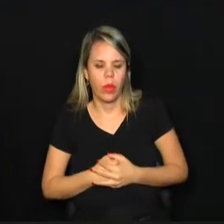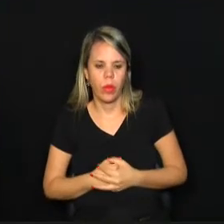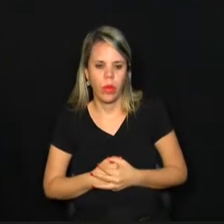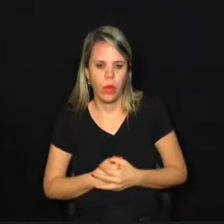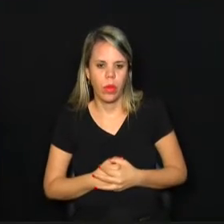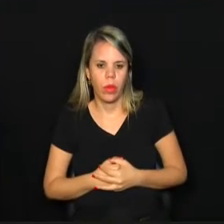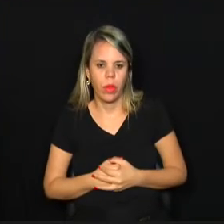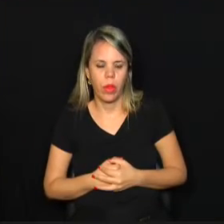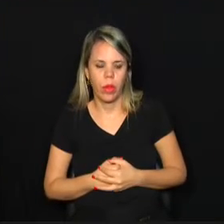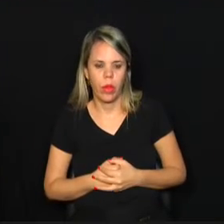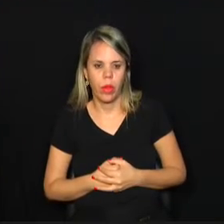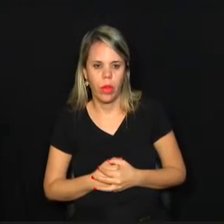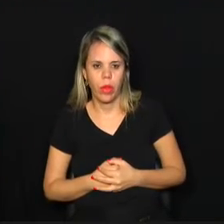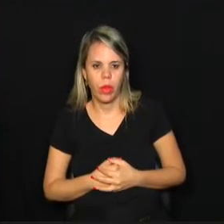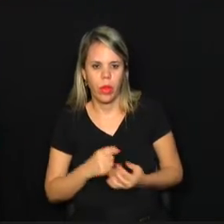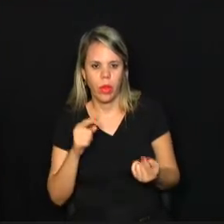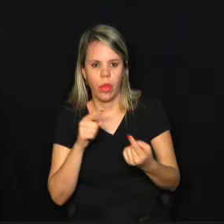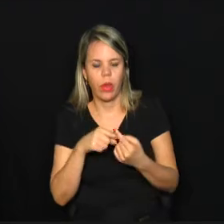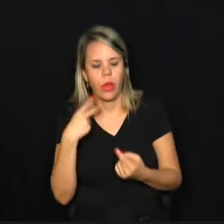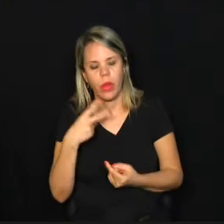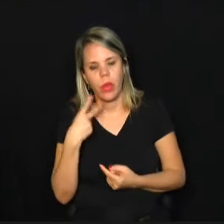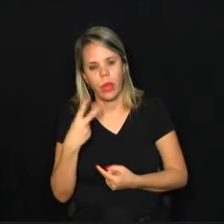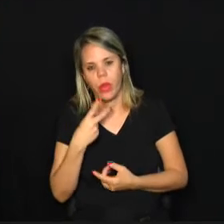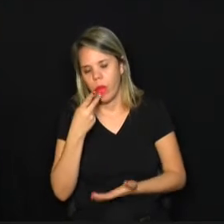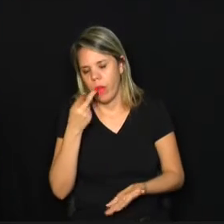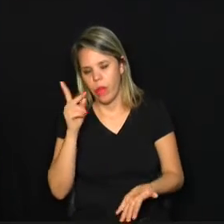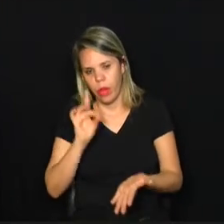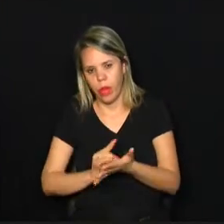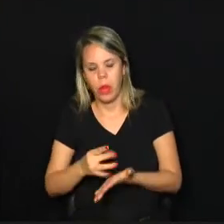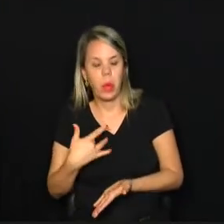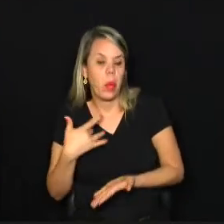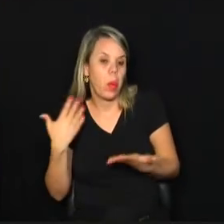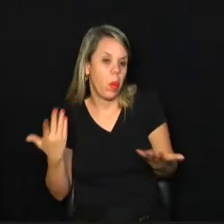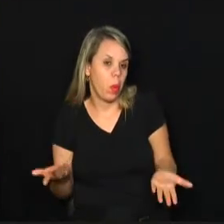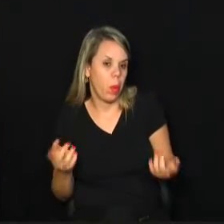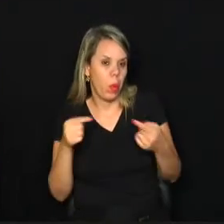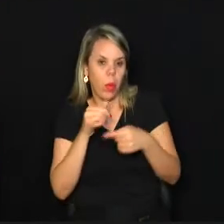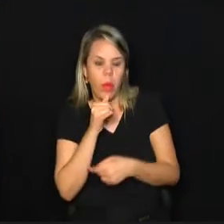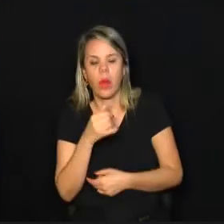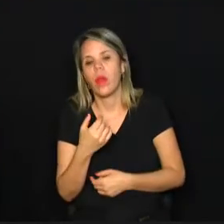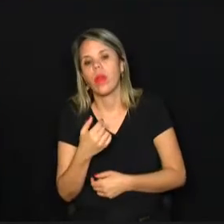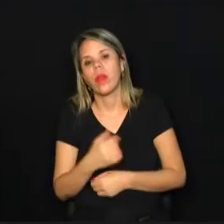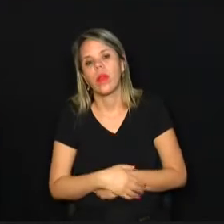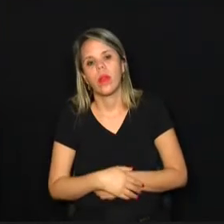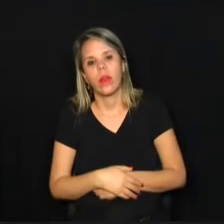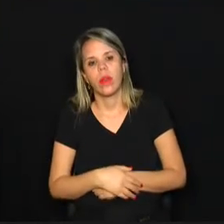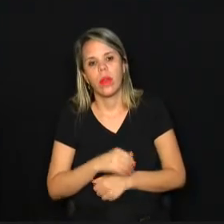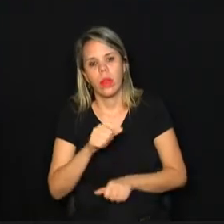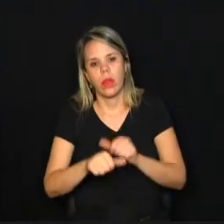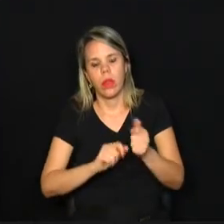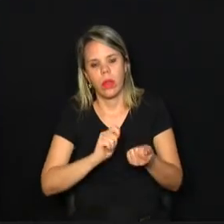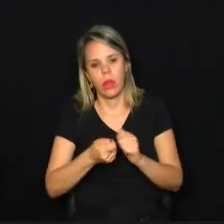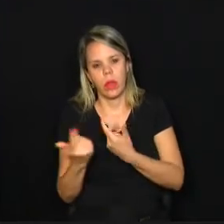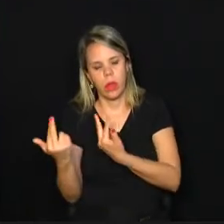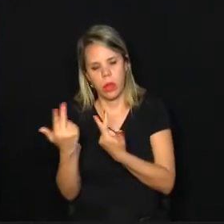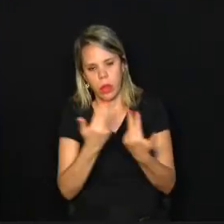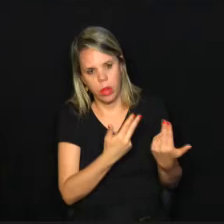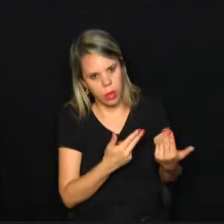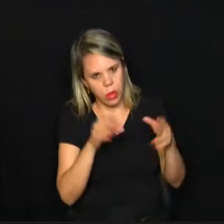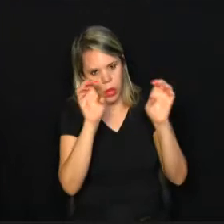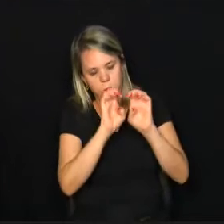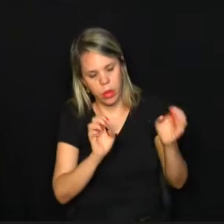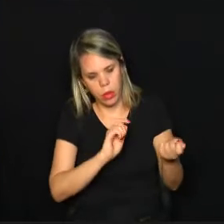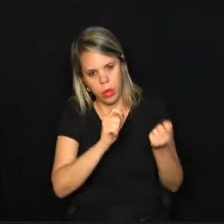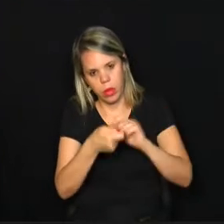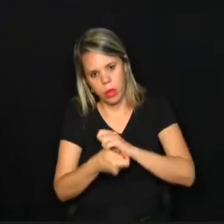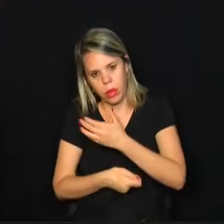Então, na linha do que a vereadora afirmou, não seria conveniente, numa alteração como essa, de